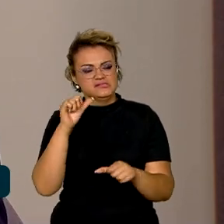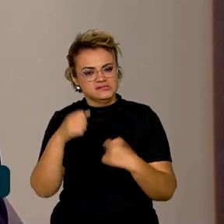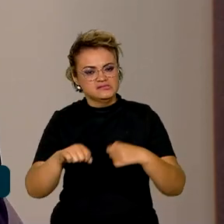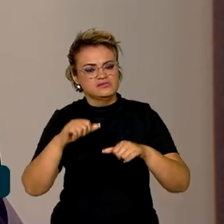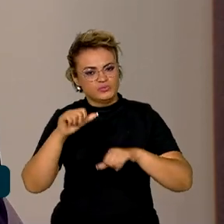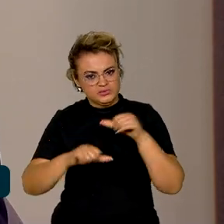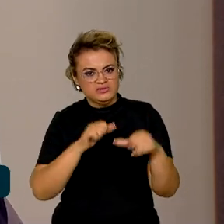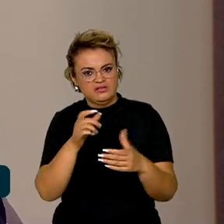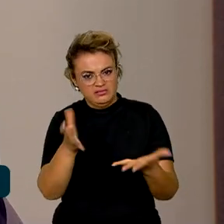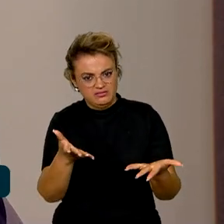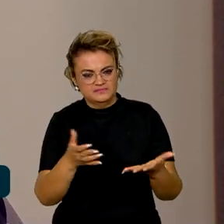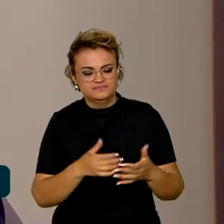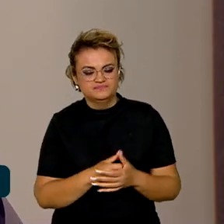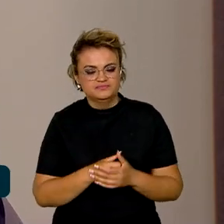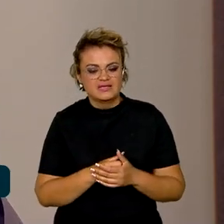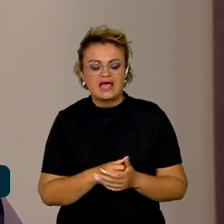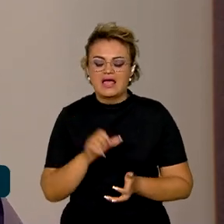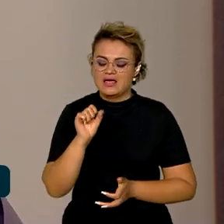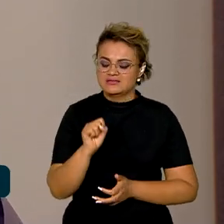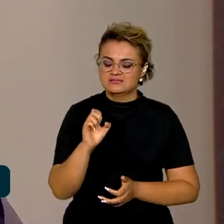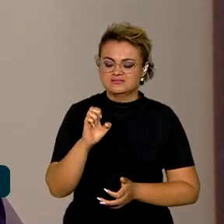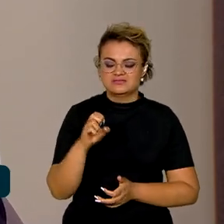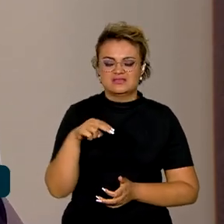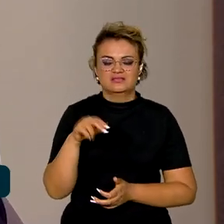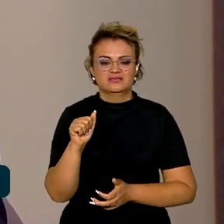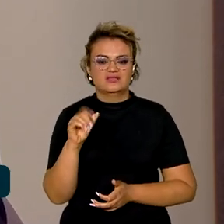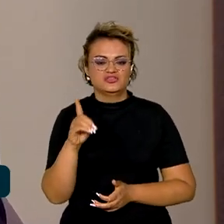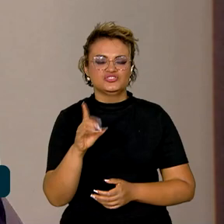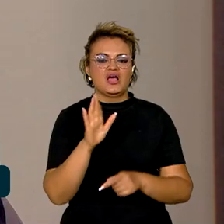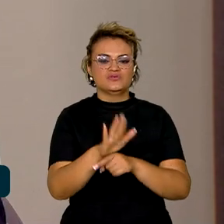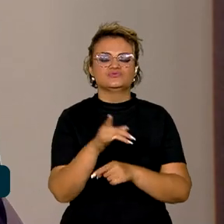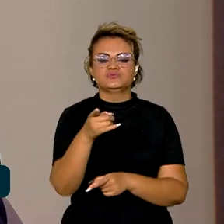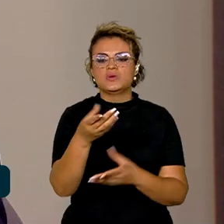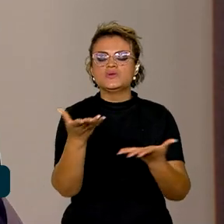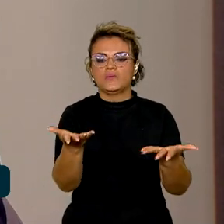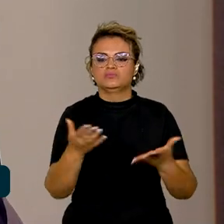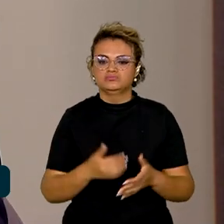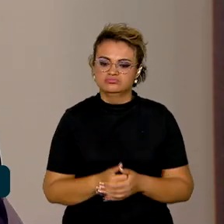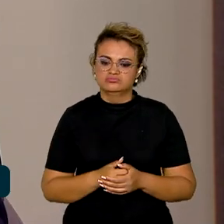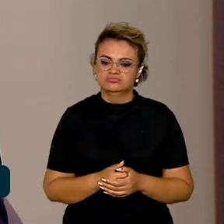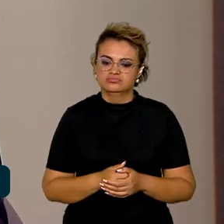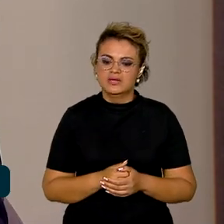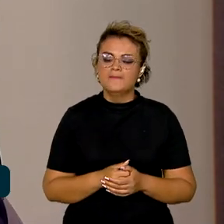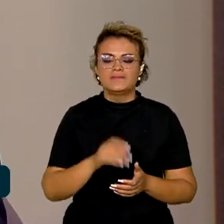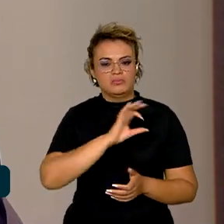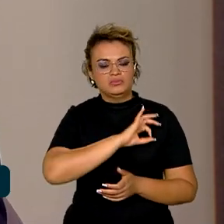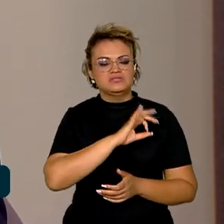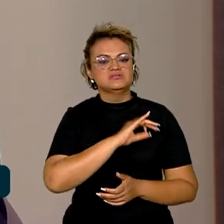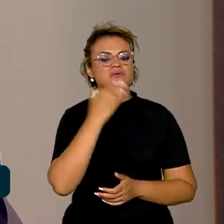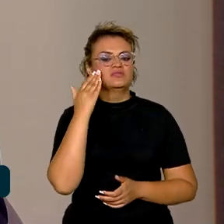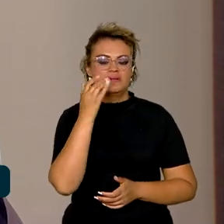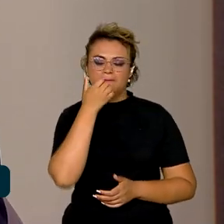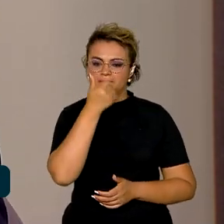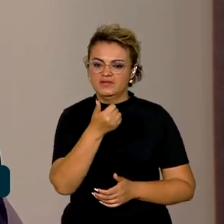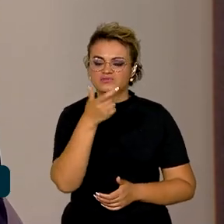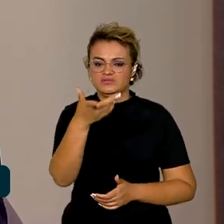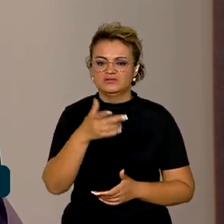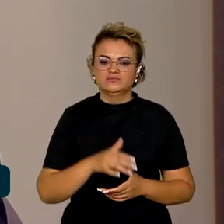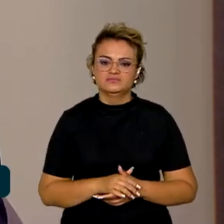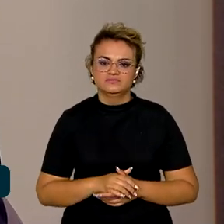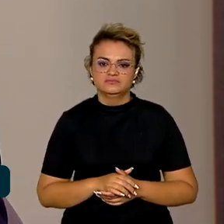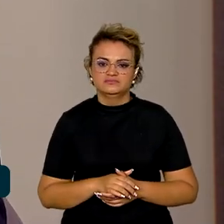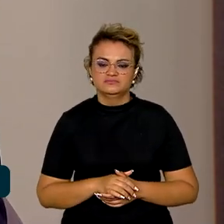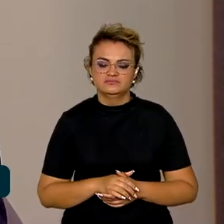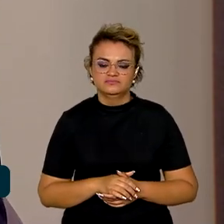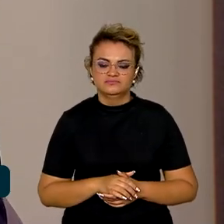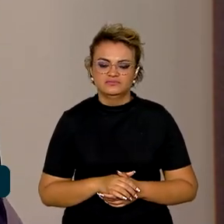corrigido. Como é que a SENAD pode contribuir para essa qualificação dos policiais que combatem o tráfico de